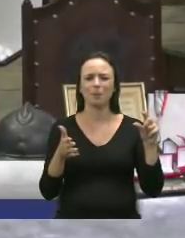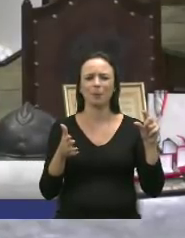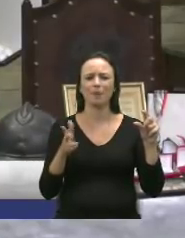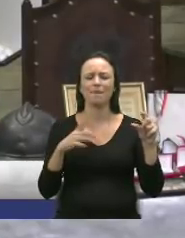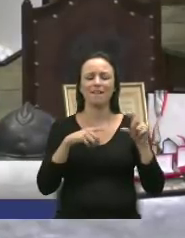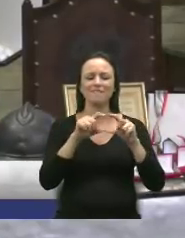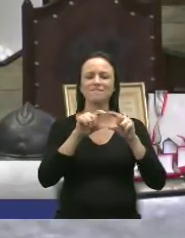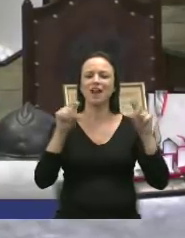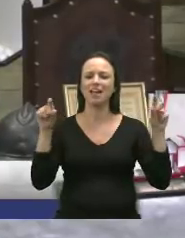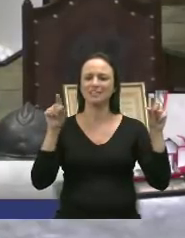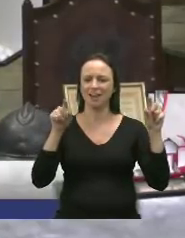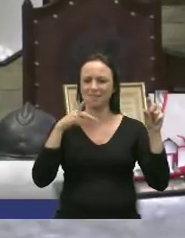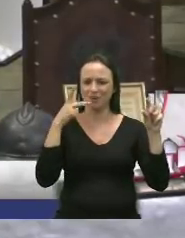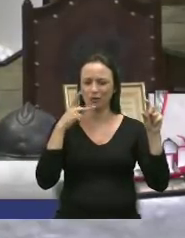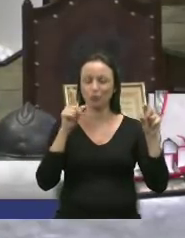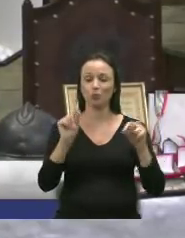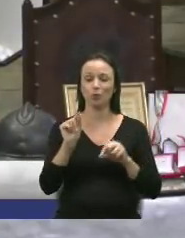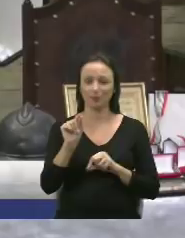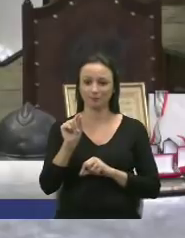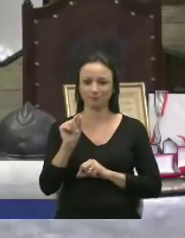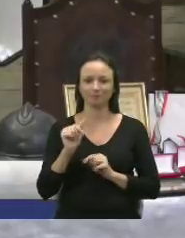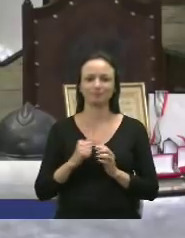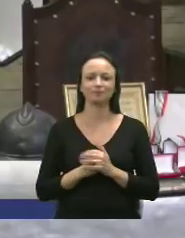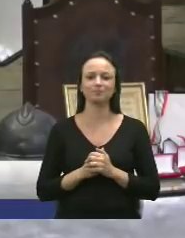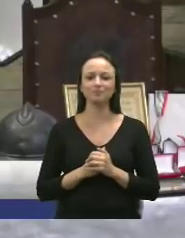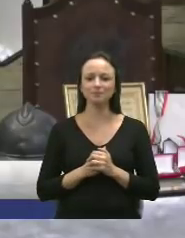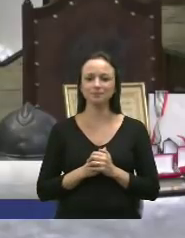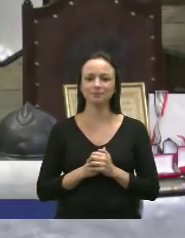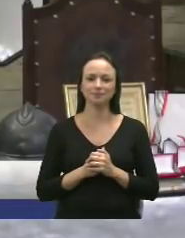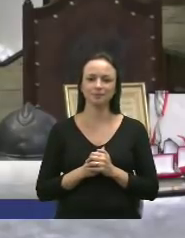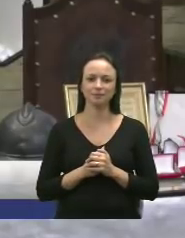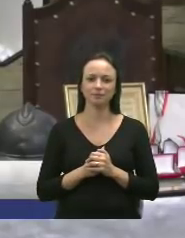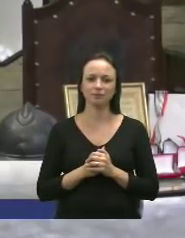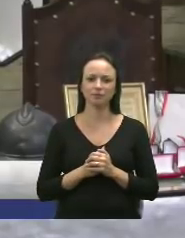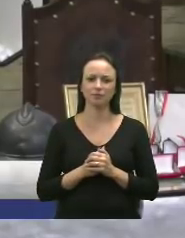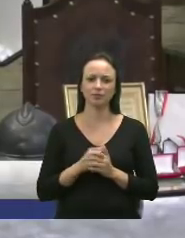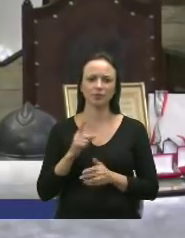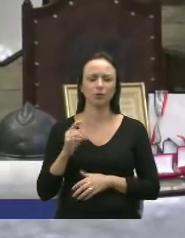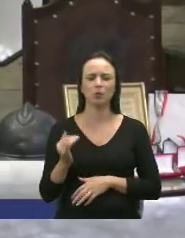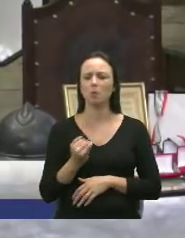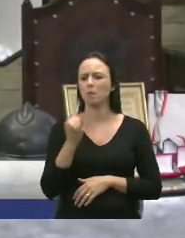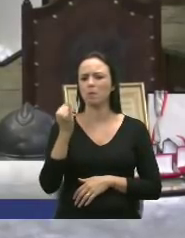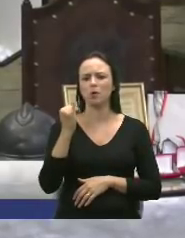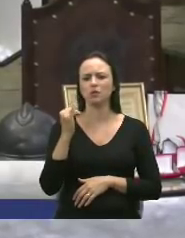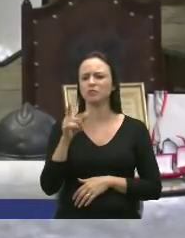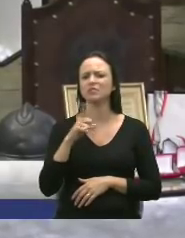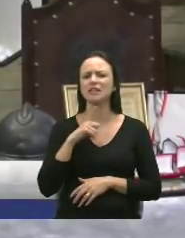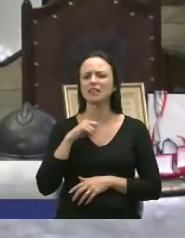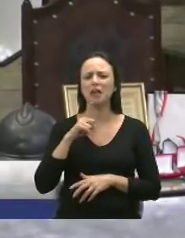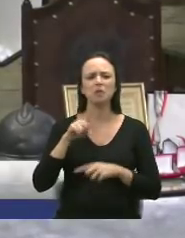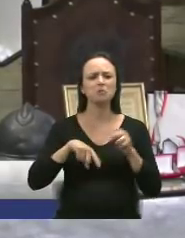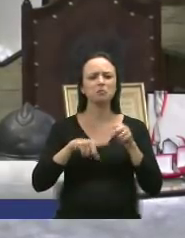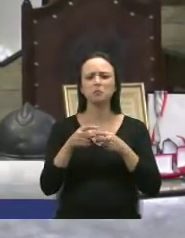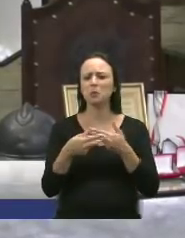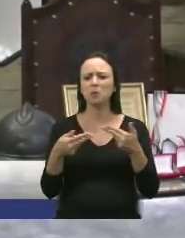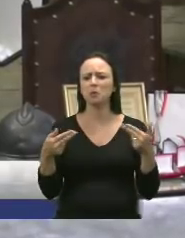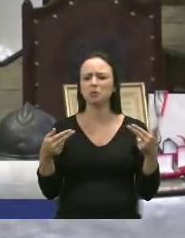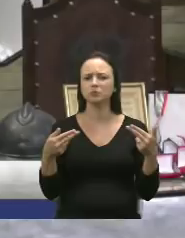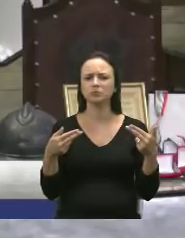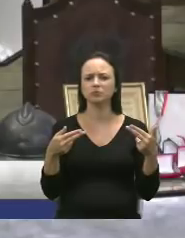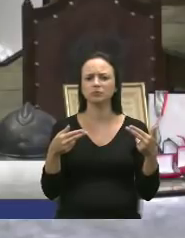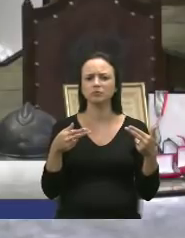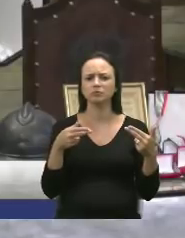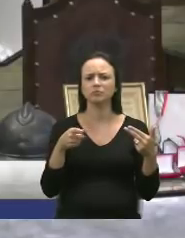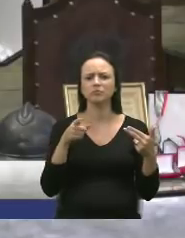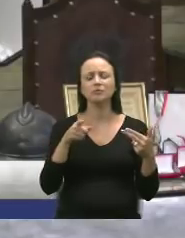da frase, que diz, e não importa o que você tem de recursos, dá um jeito